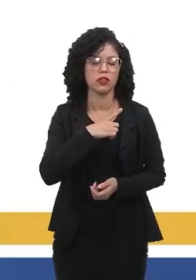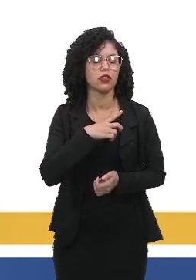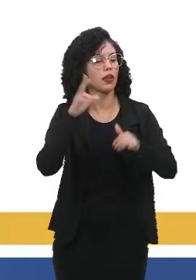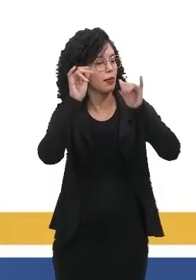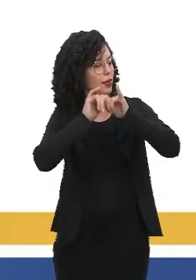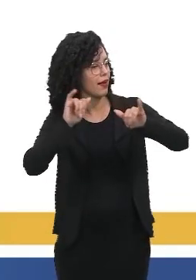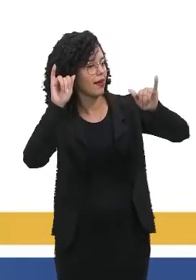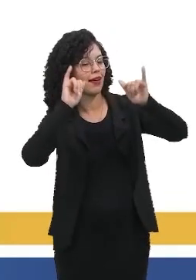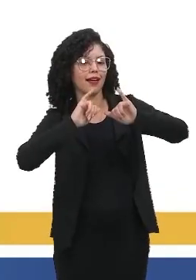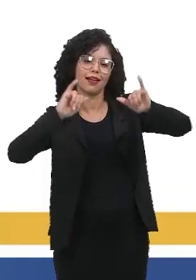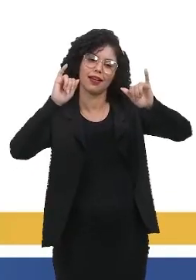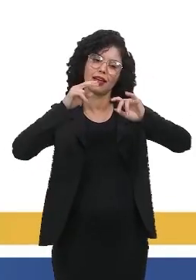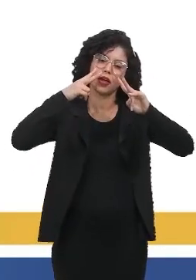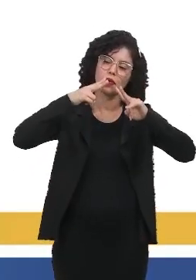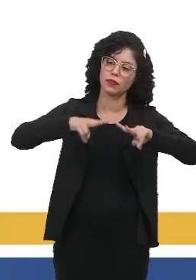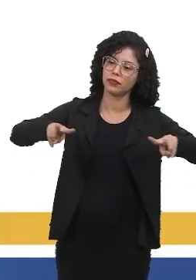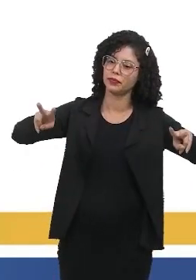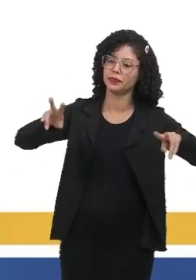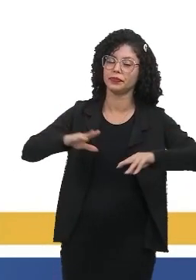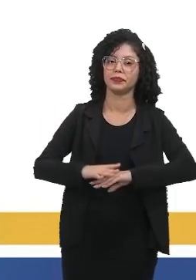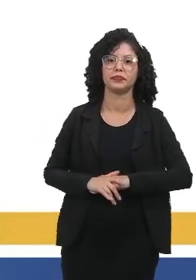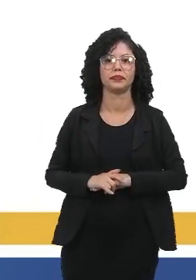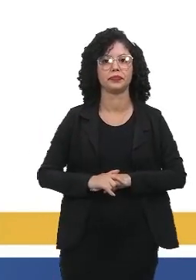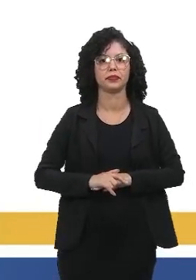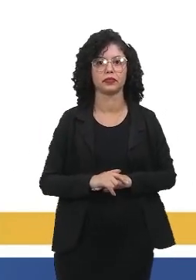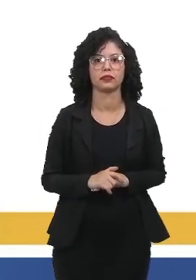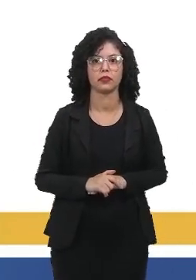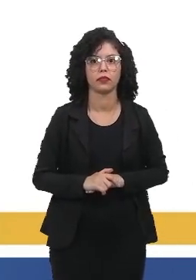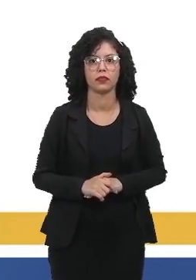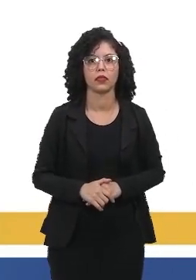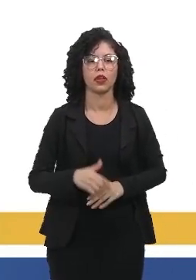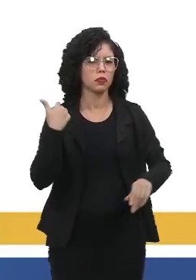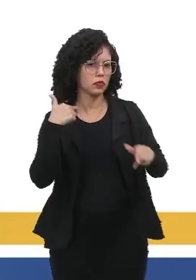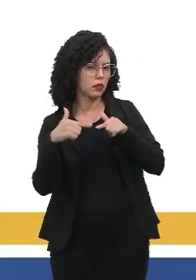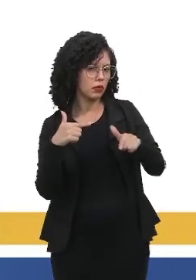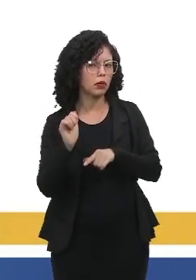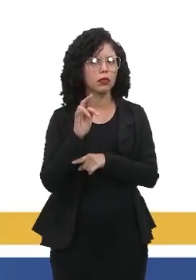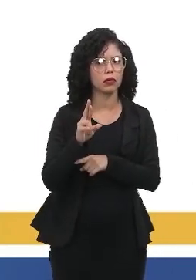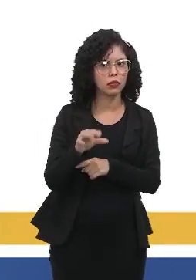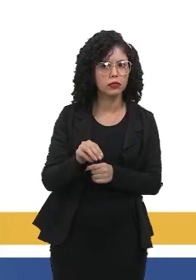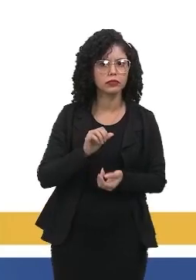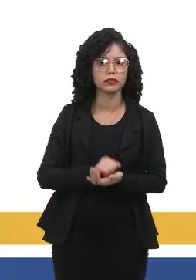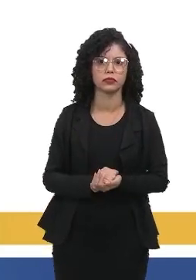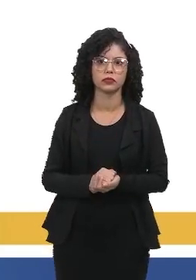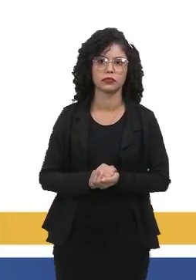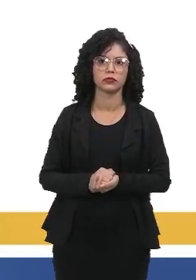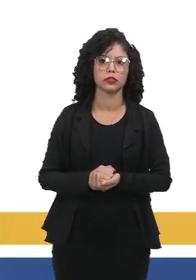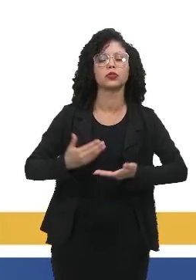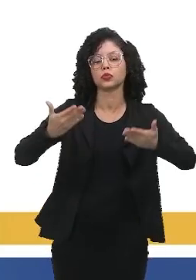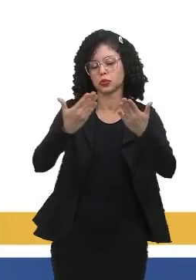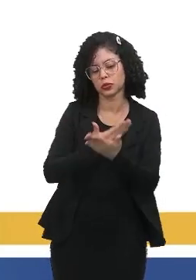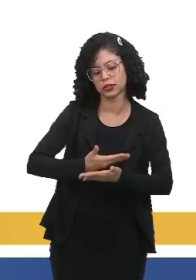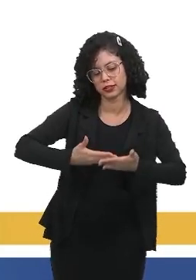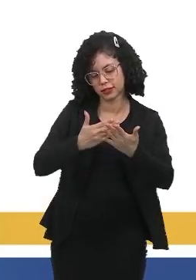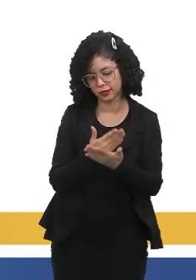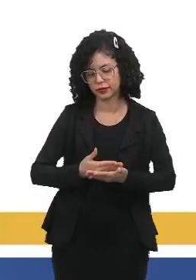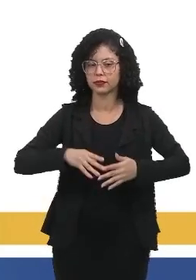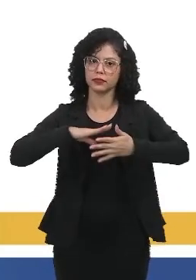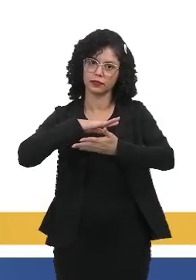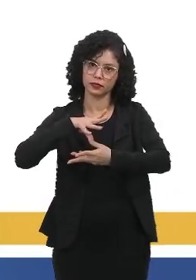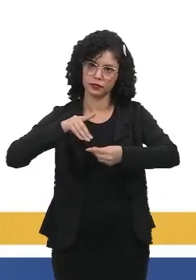que tinha ao ser enunciado vou trabalhar no arado vou arar a